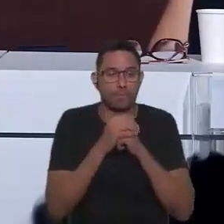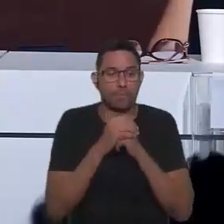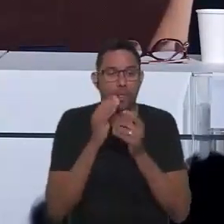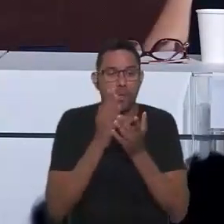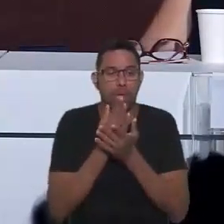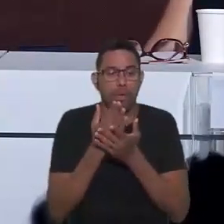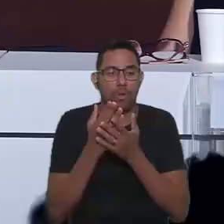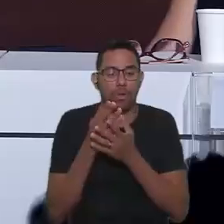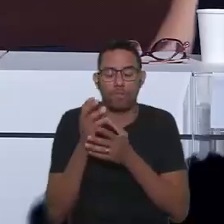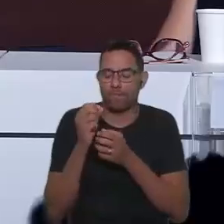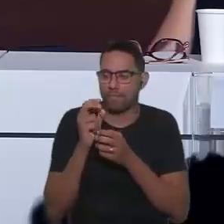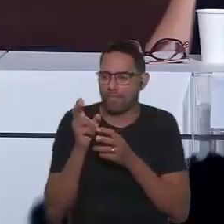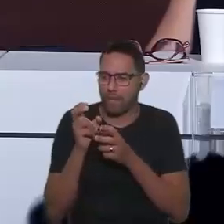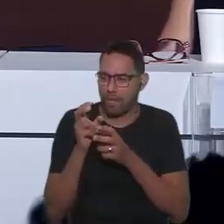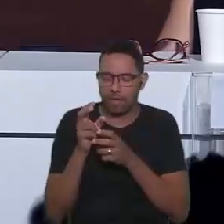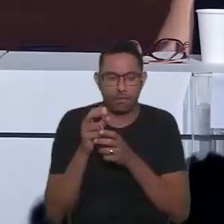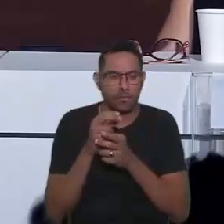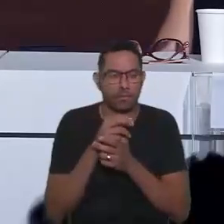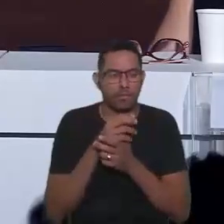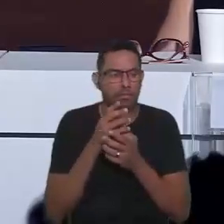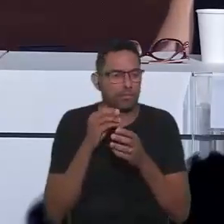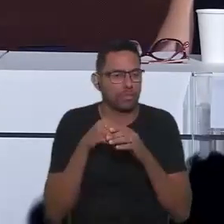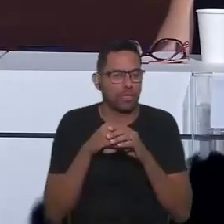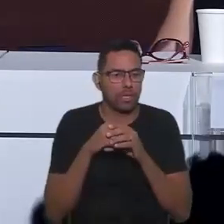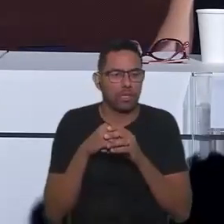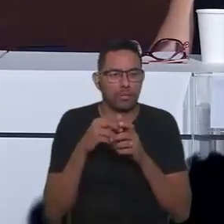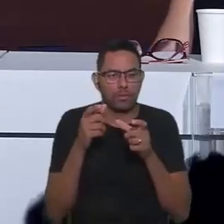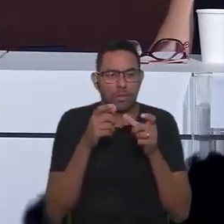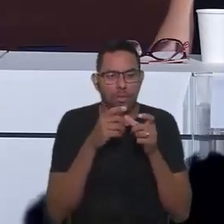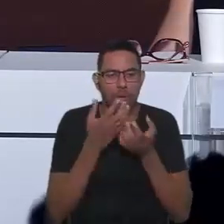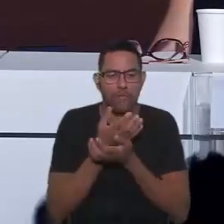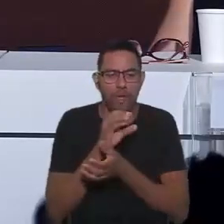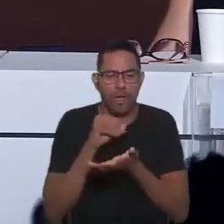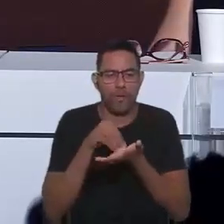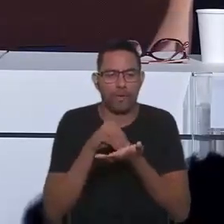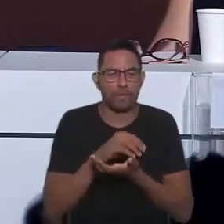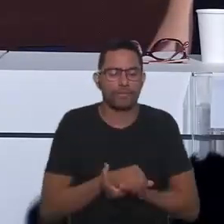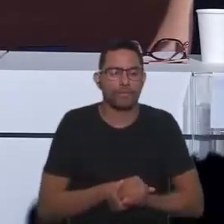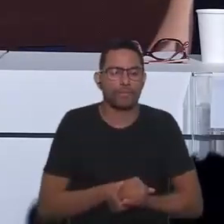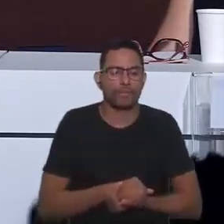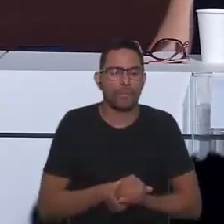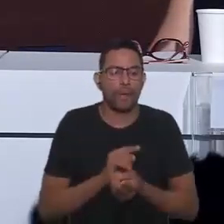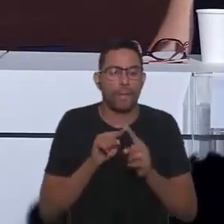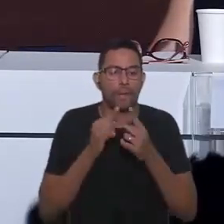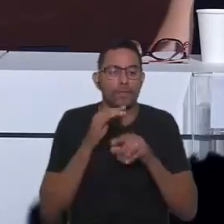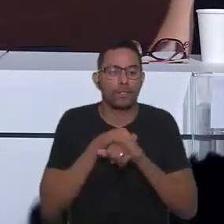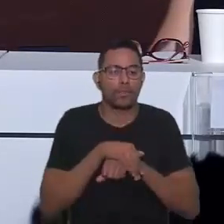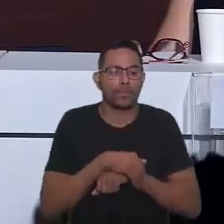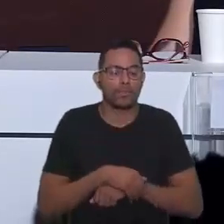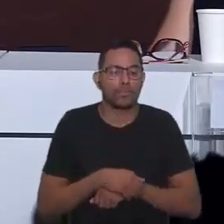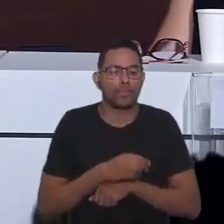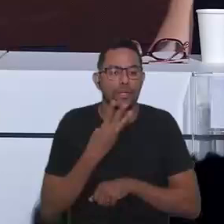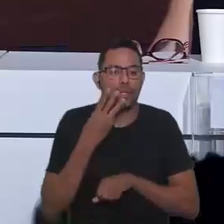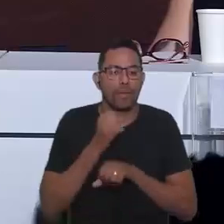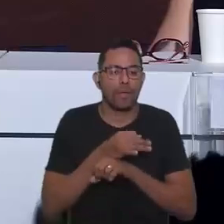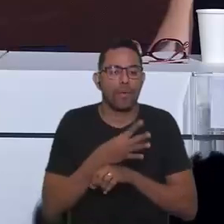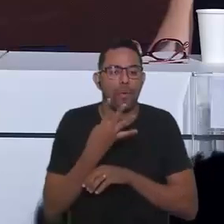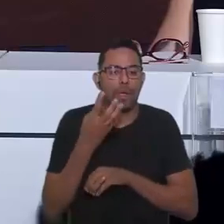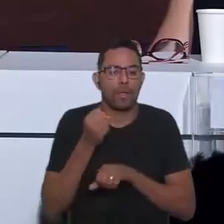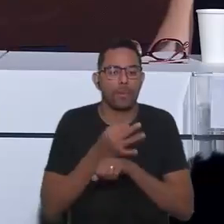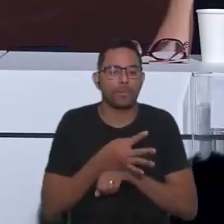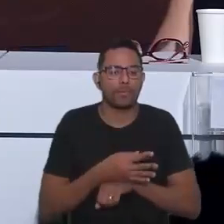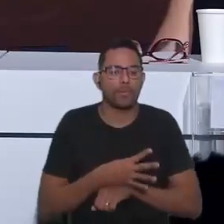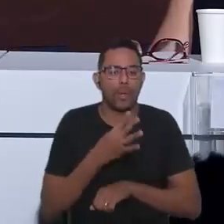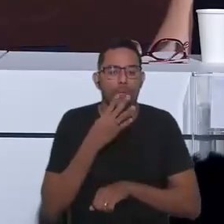qualquer coisa que distrai, há qualquer coisa que compõe aquela ausência. mas à noite não tem, às 3 da manhã, 4 da manhã,